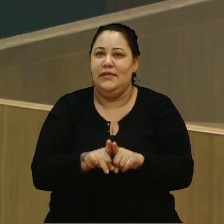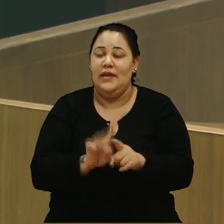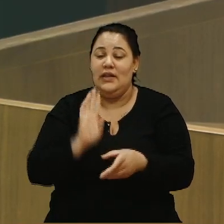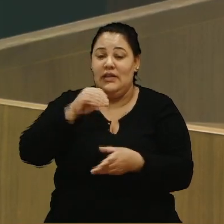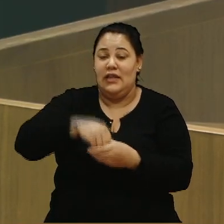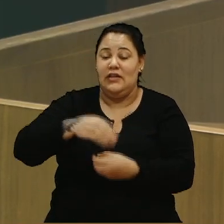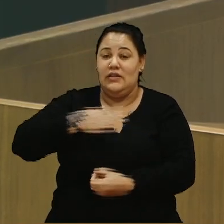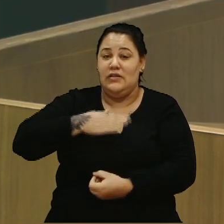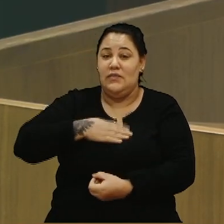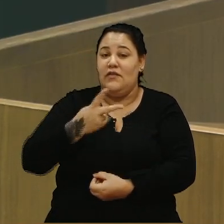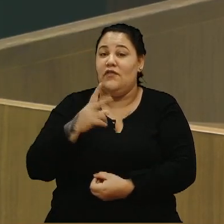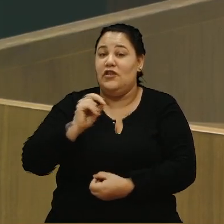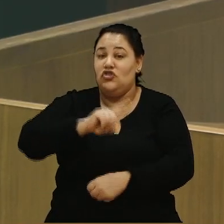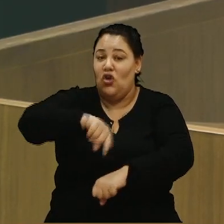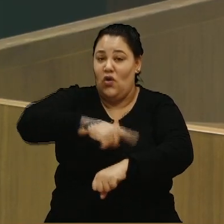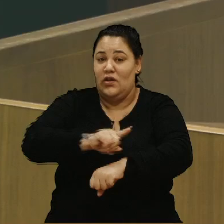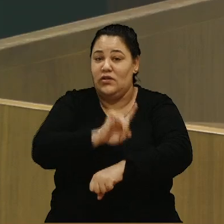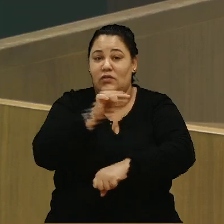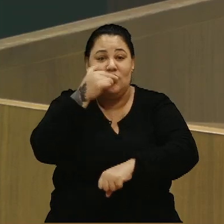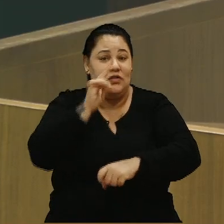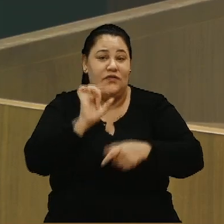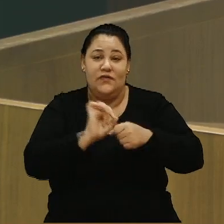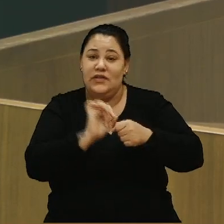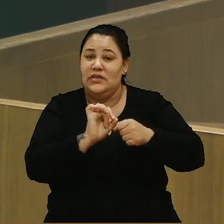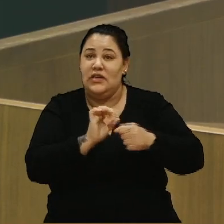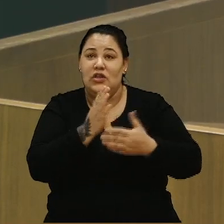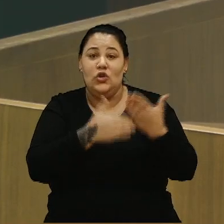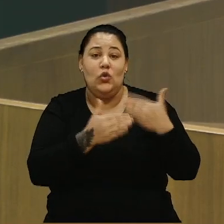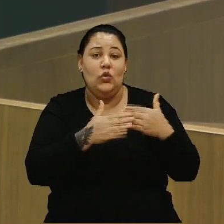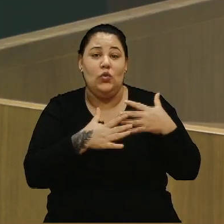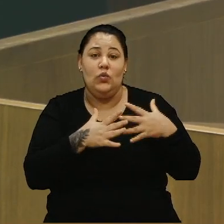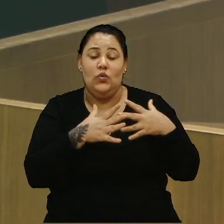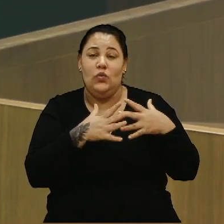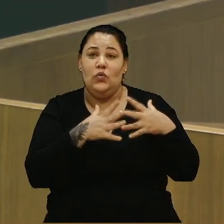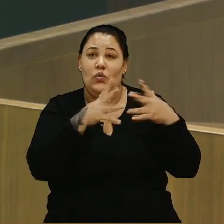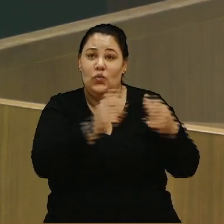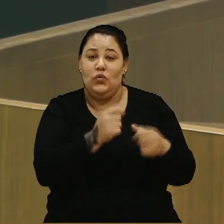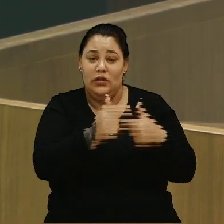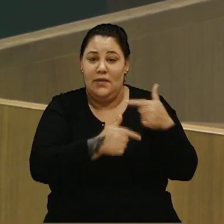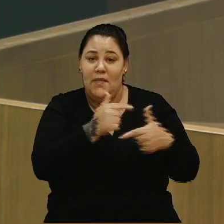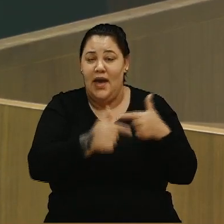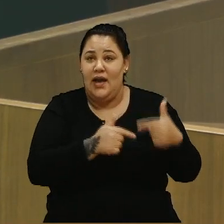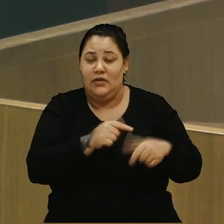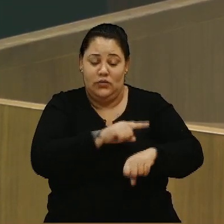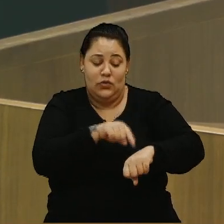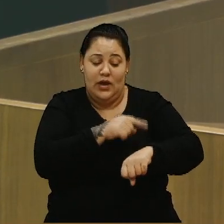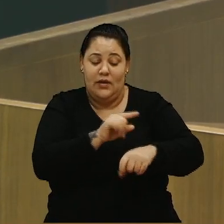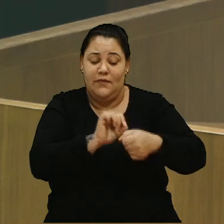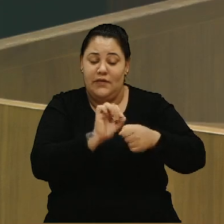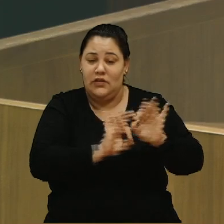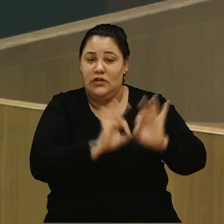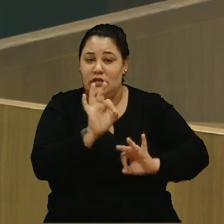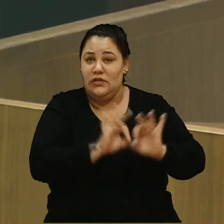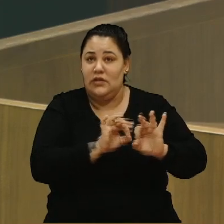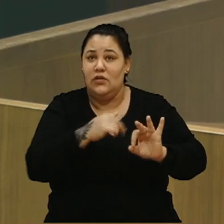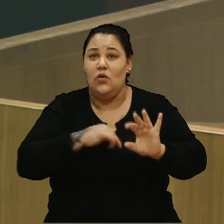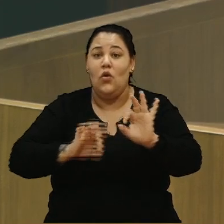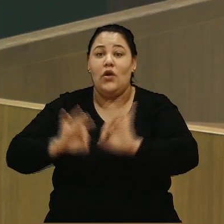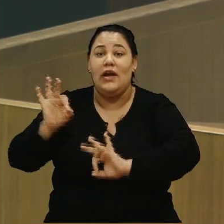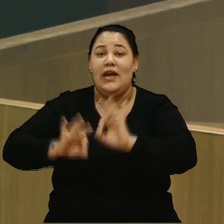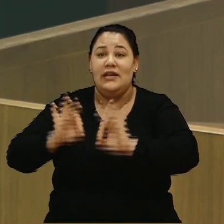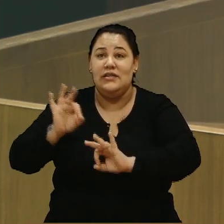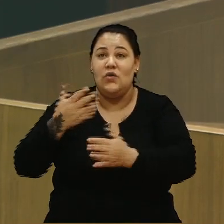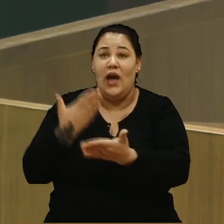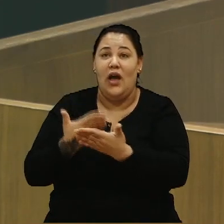horas, eu não consigo realizar todo o meu trabalho, embora eu tenha 1/3 da minha carga horária prevista para planejamento. Eu planejo as minhas aulas no domingo